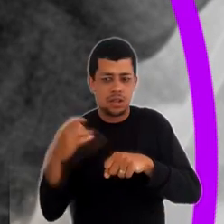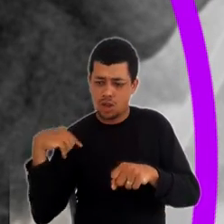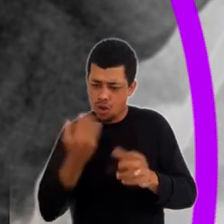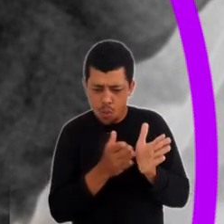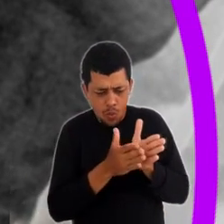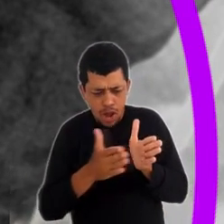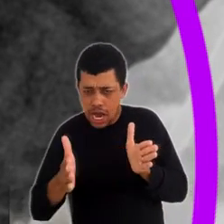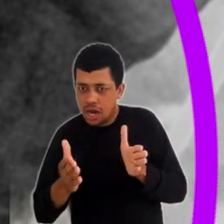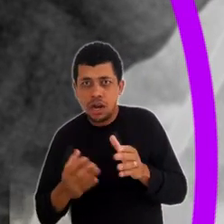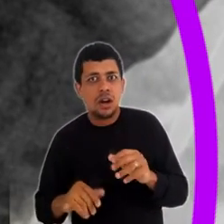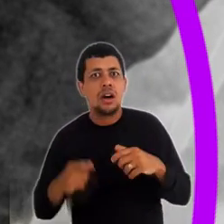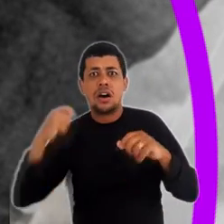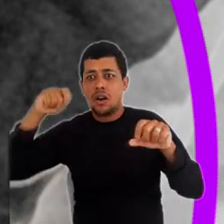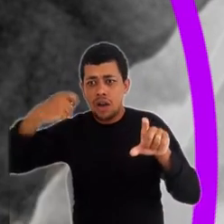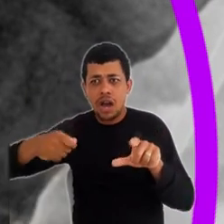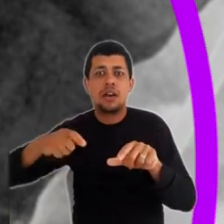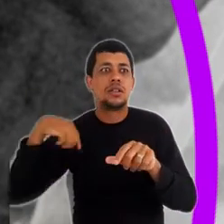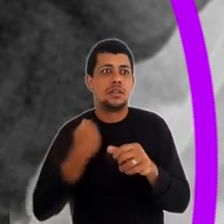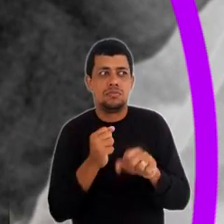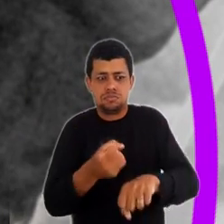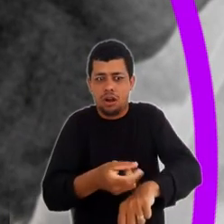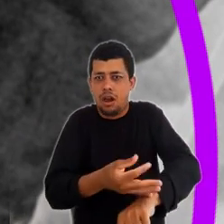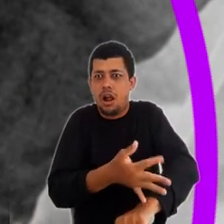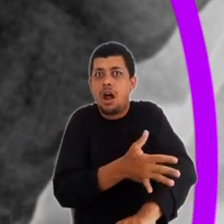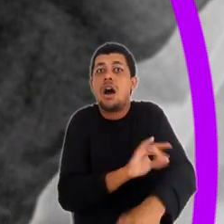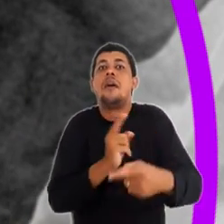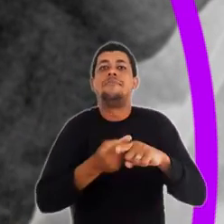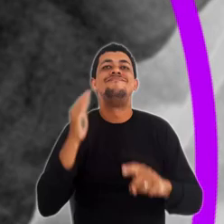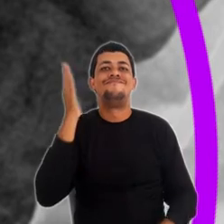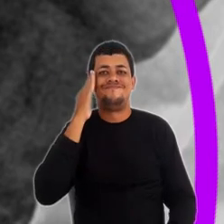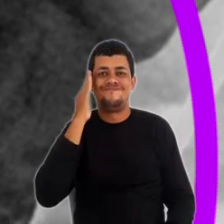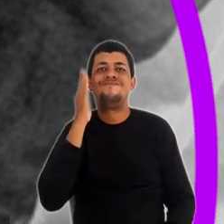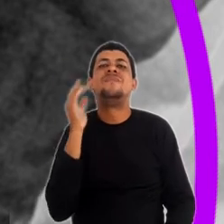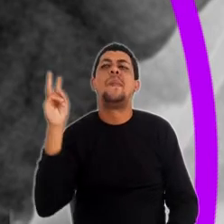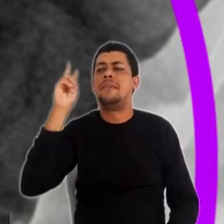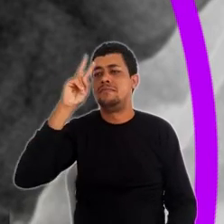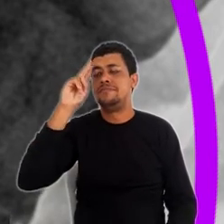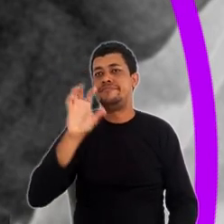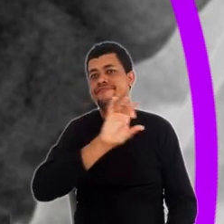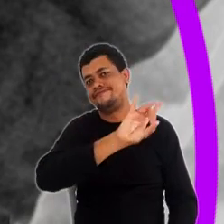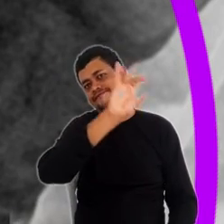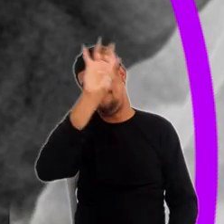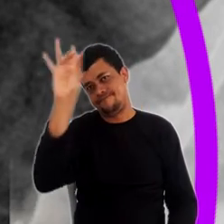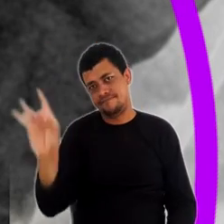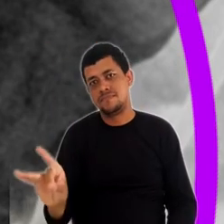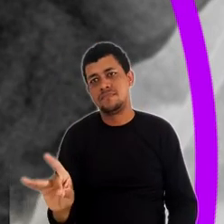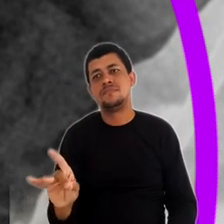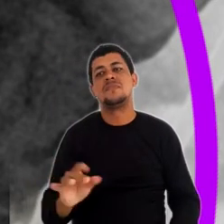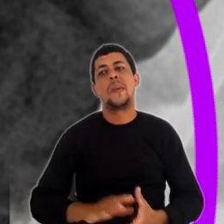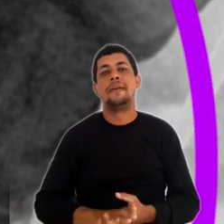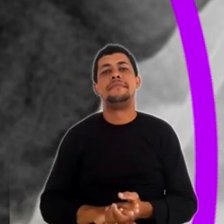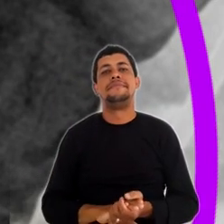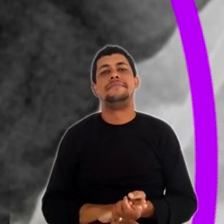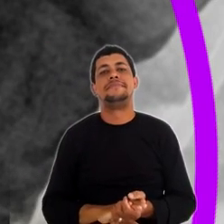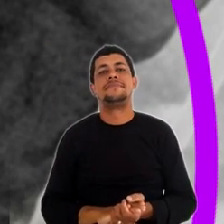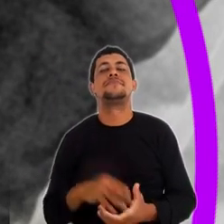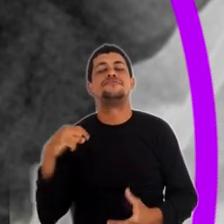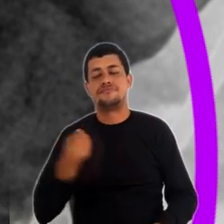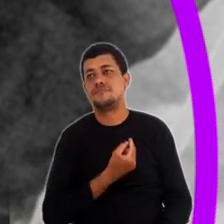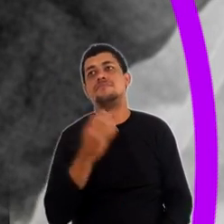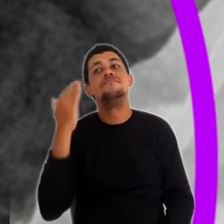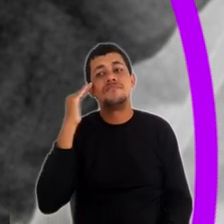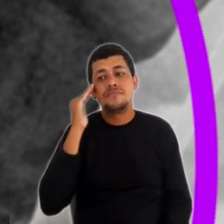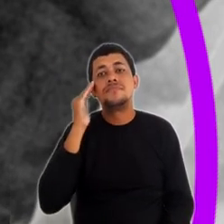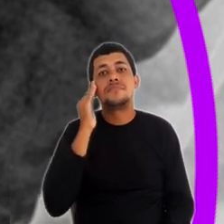sabe? Porque a gente sabe, né, mais, assim, das histórias de cada um, né, uma da outra, assim, e a